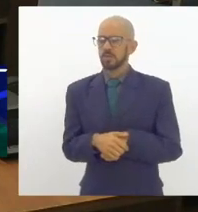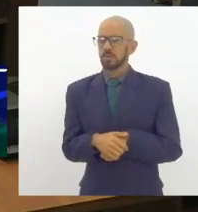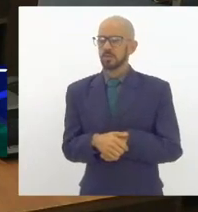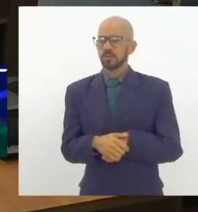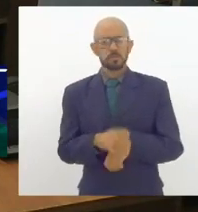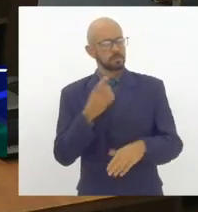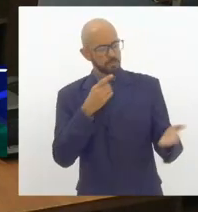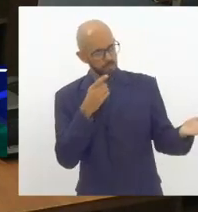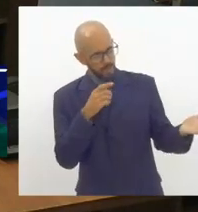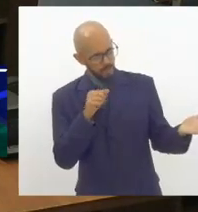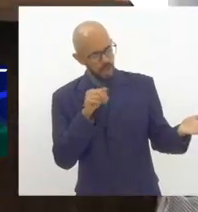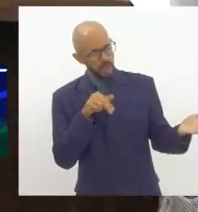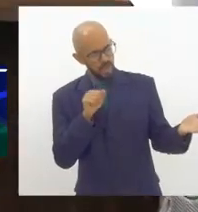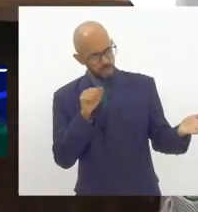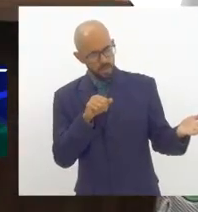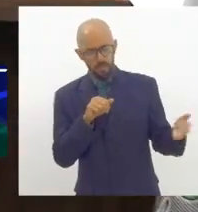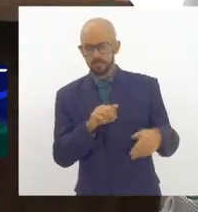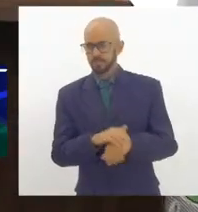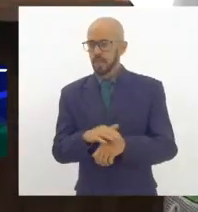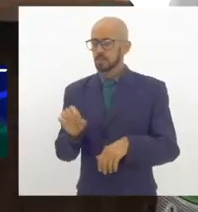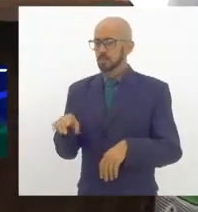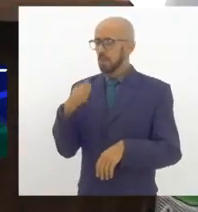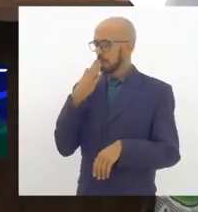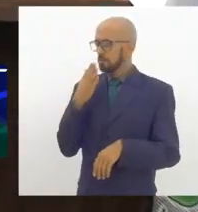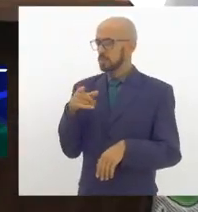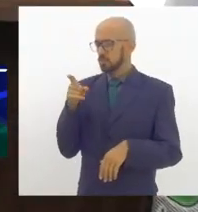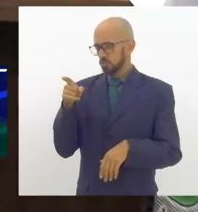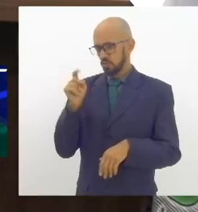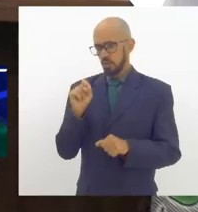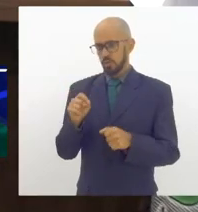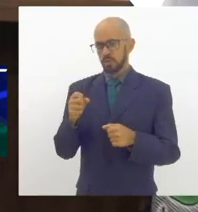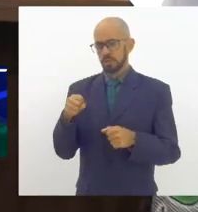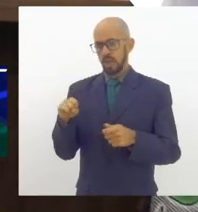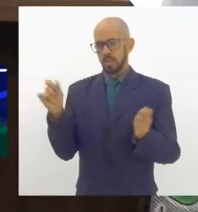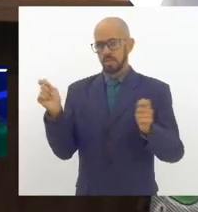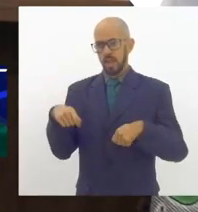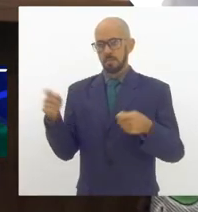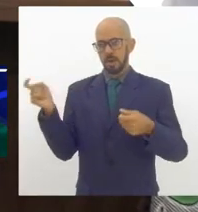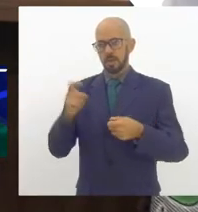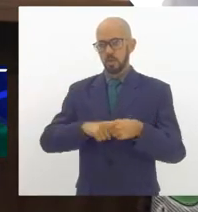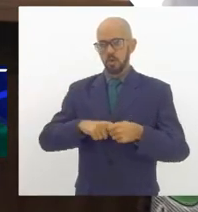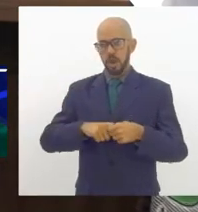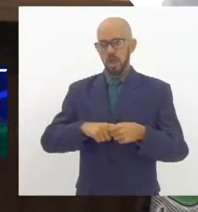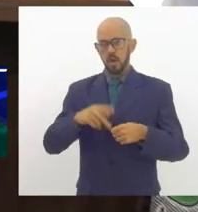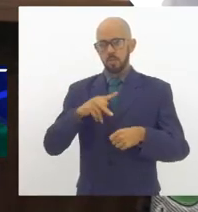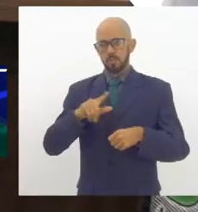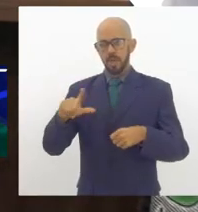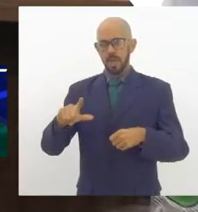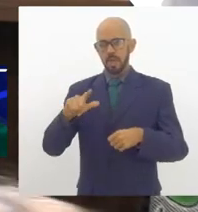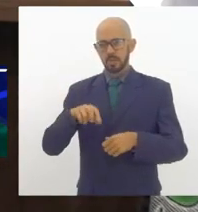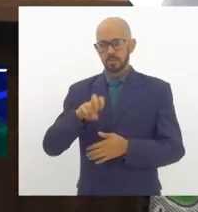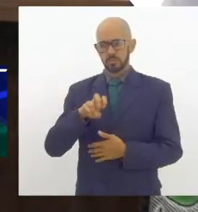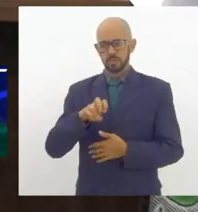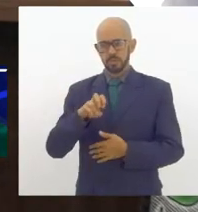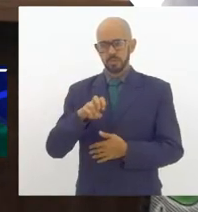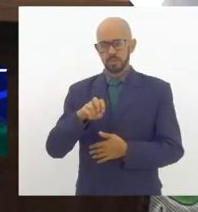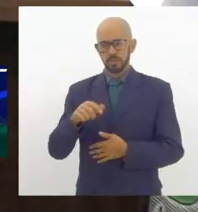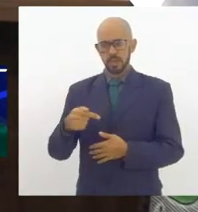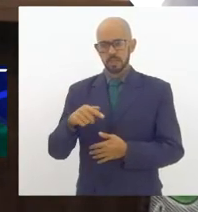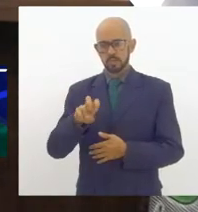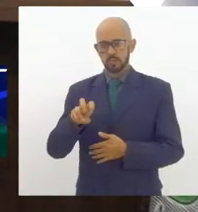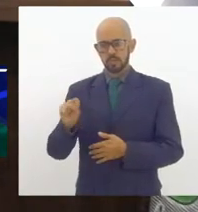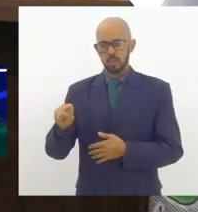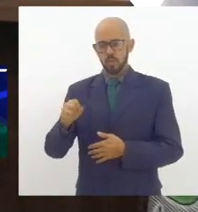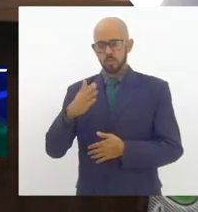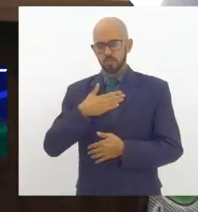a deputada Ana é só para pedir o senhor se pode retornar o mais rápido possível com o projeto 57 58